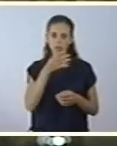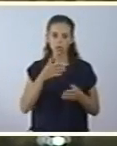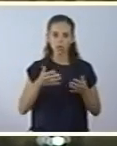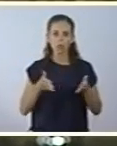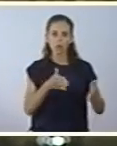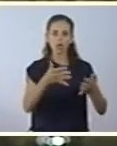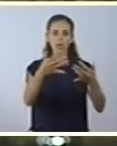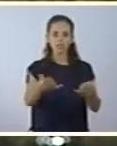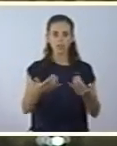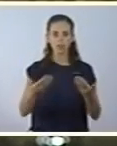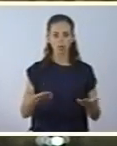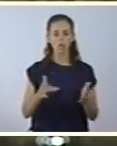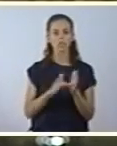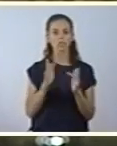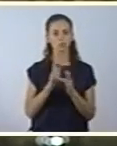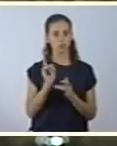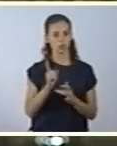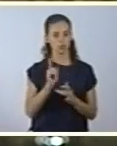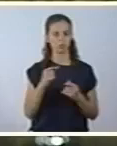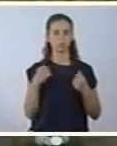seguir agora é Jesus.